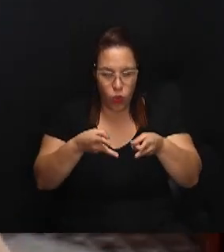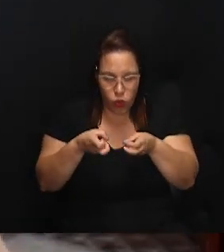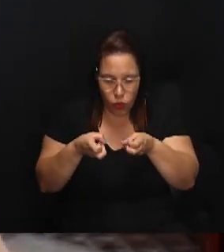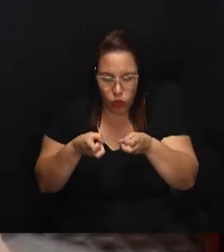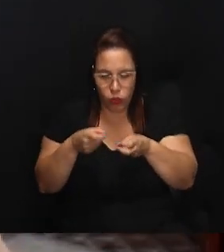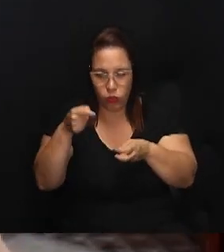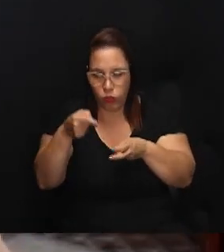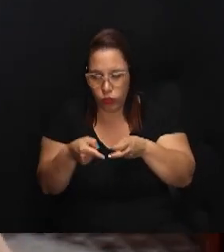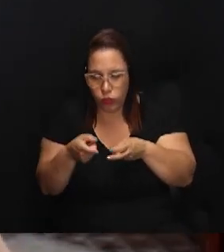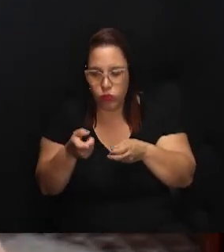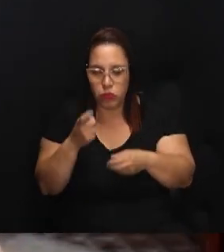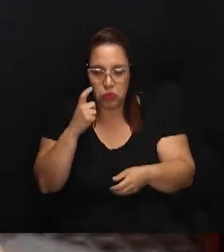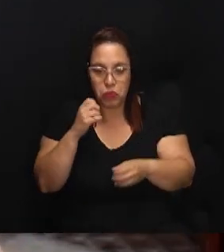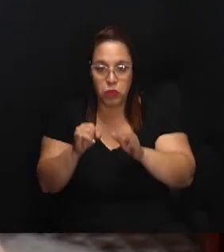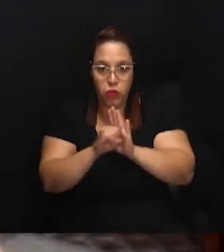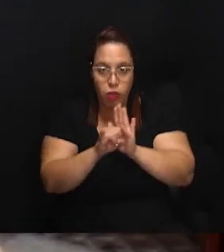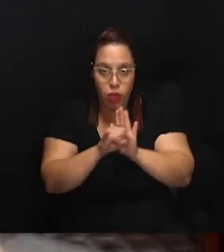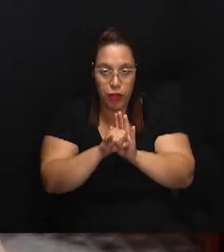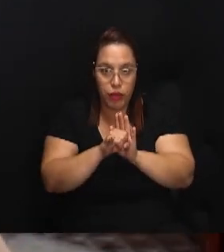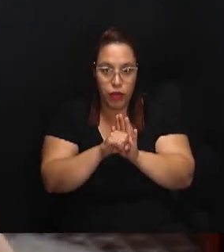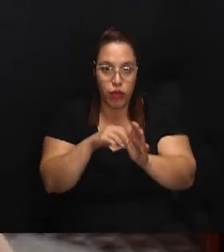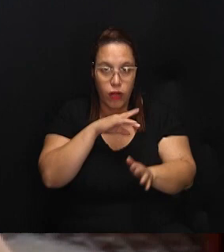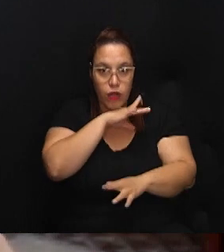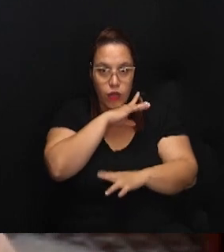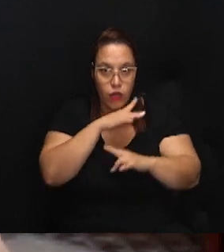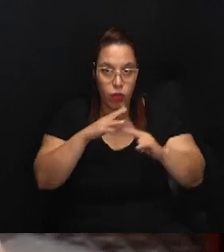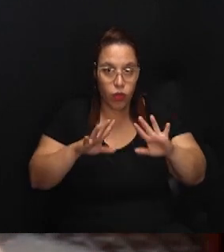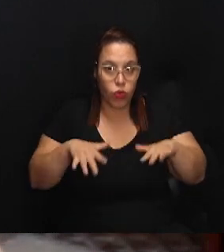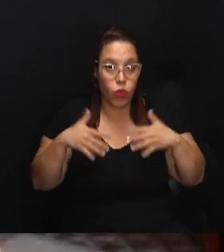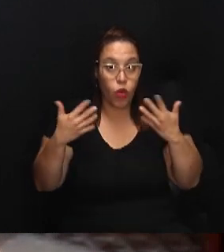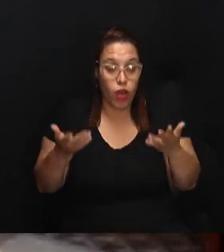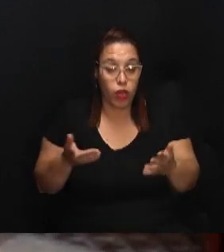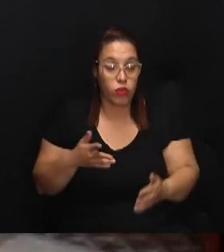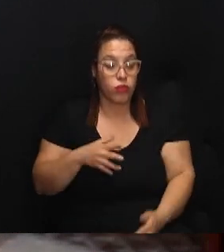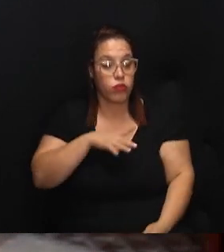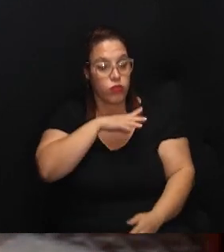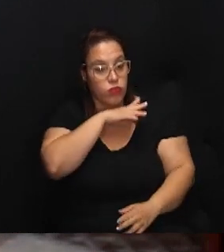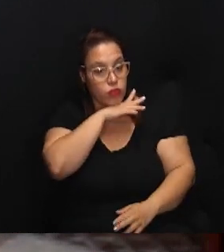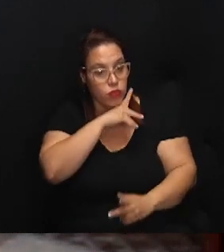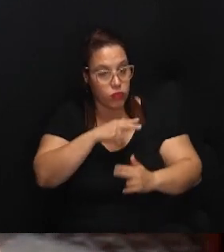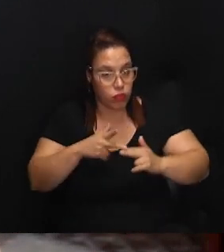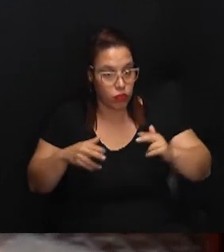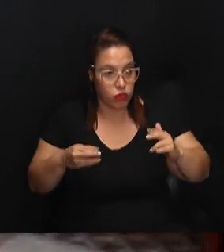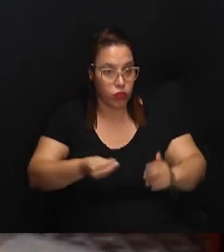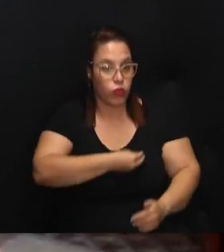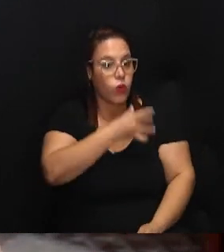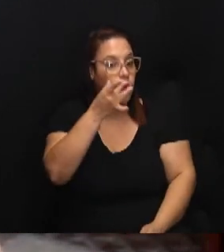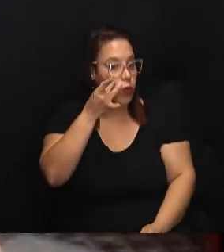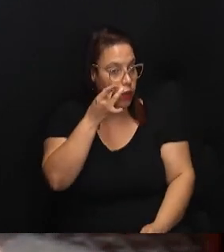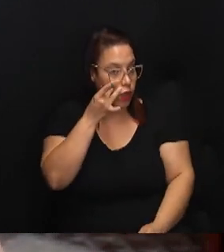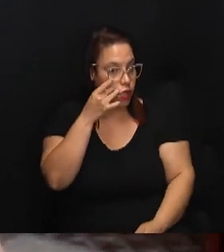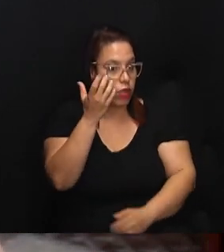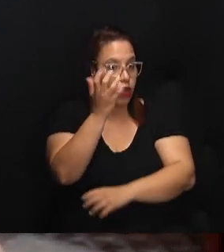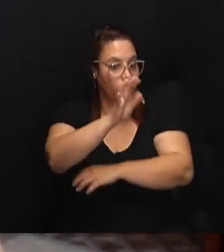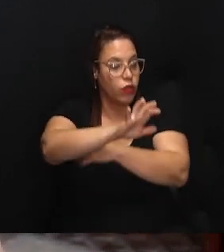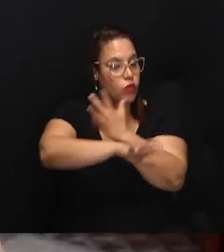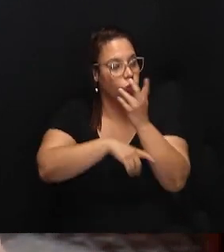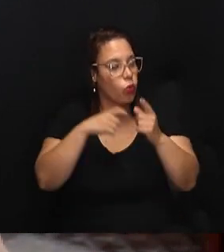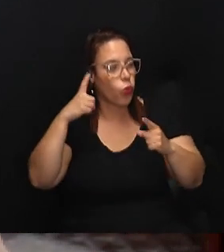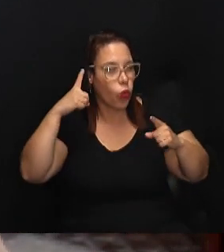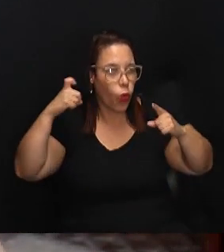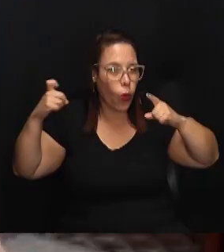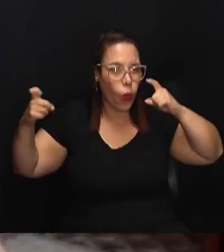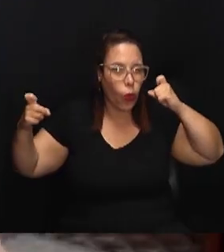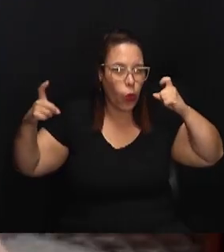coordenei, que é focado na identificação das espécies e entender quais espécies de animais estão presentes na